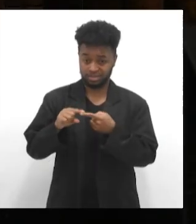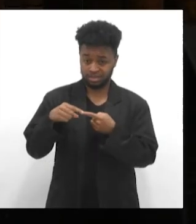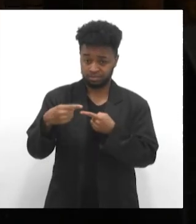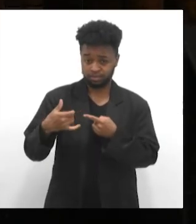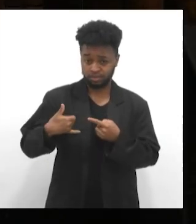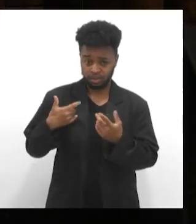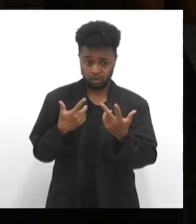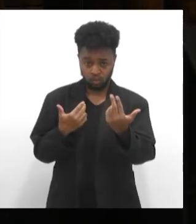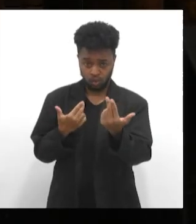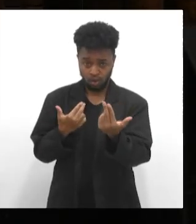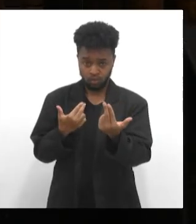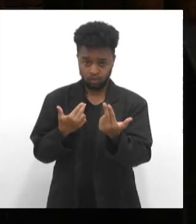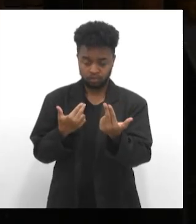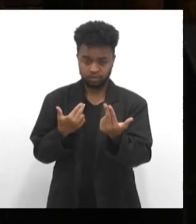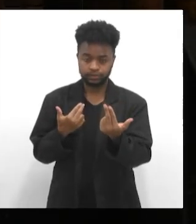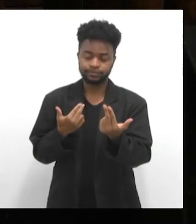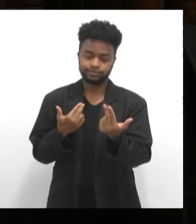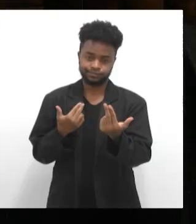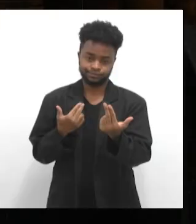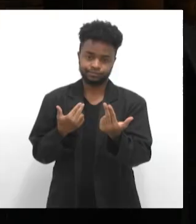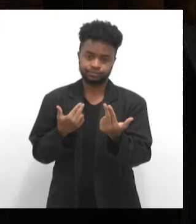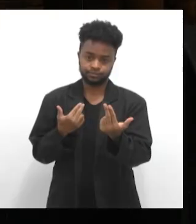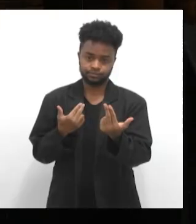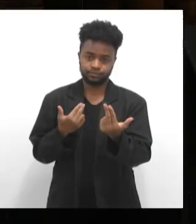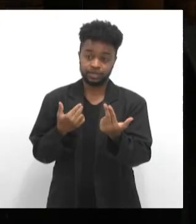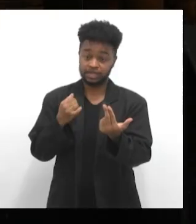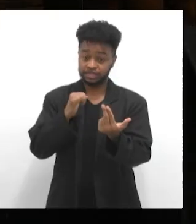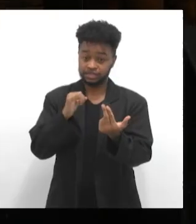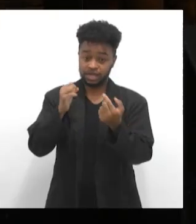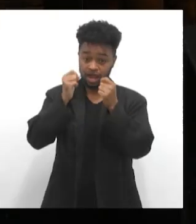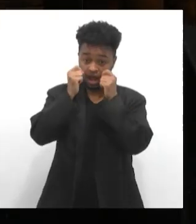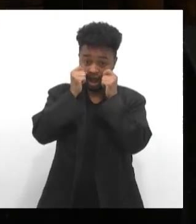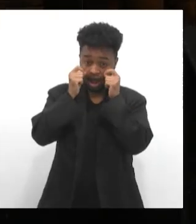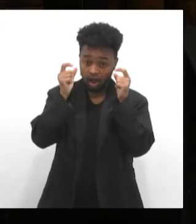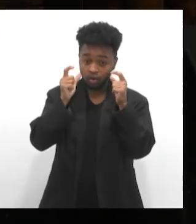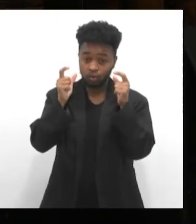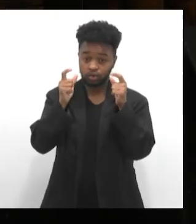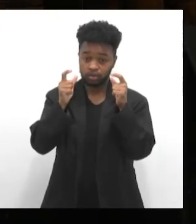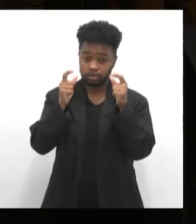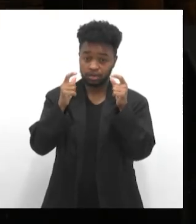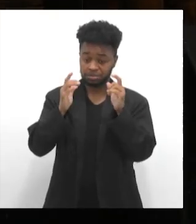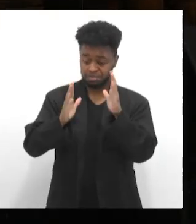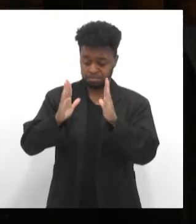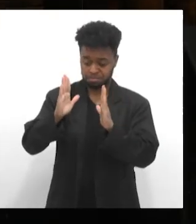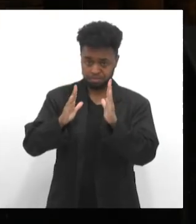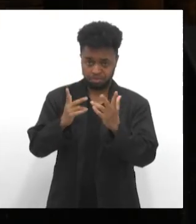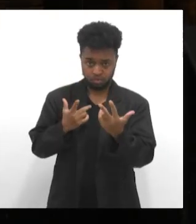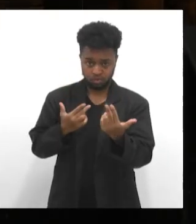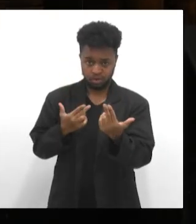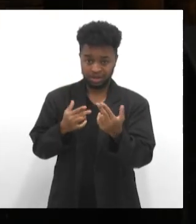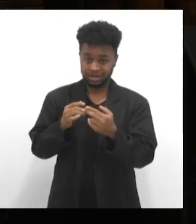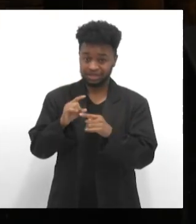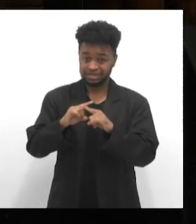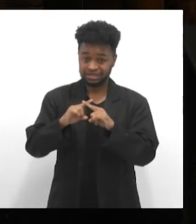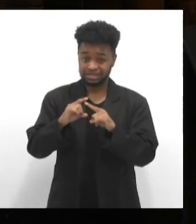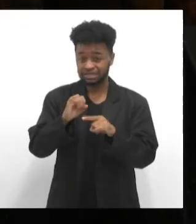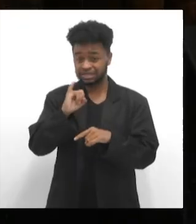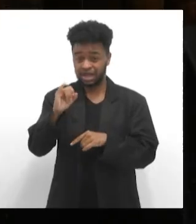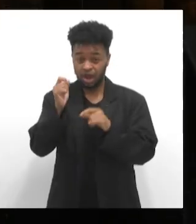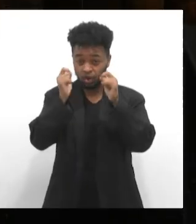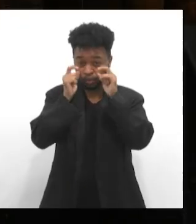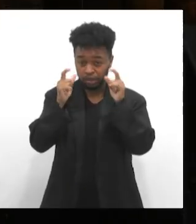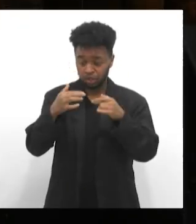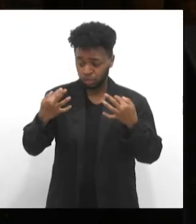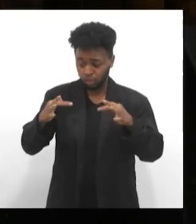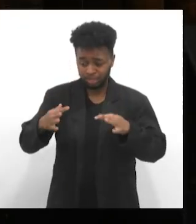faixa etária, se o senhor acordar, quando chegar na minha faixa etária, e não doer nada, pode